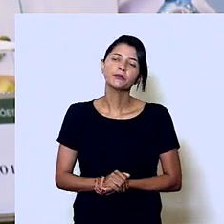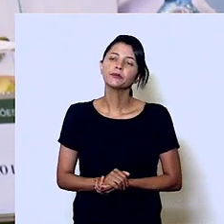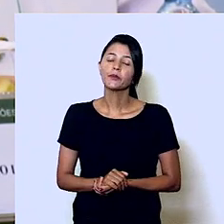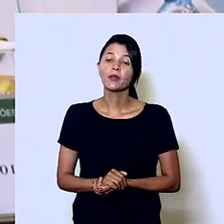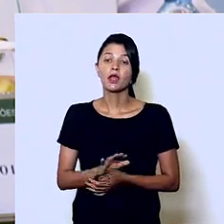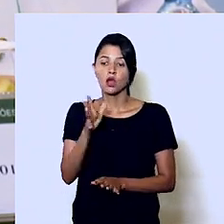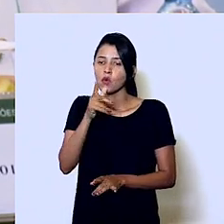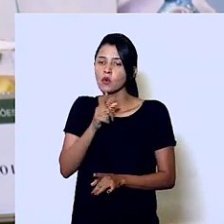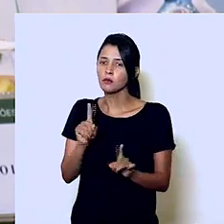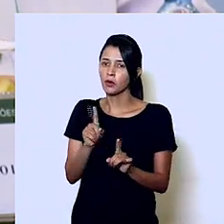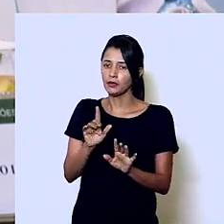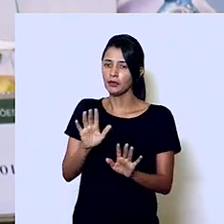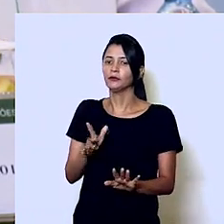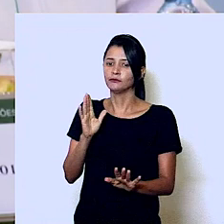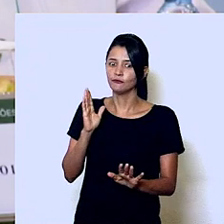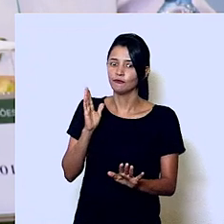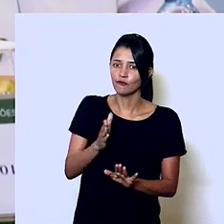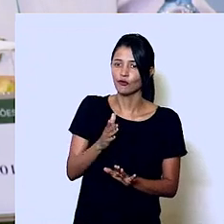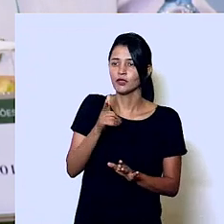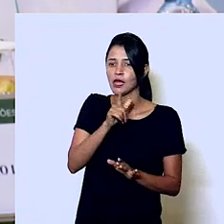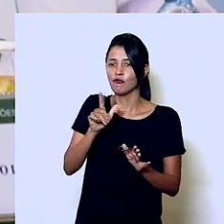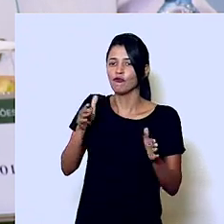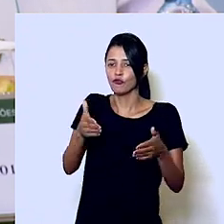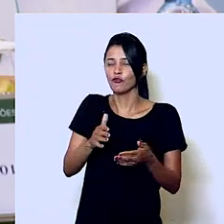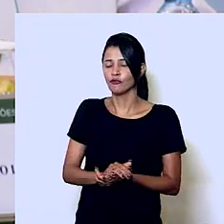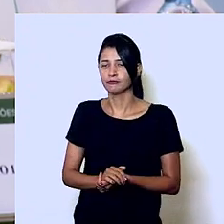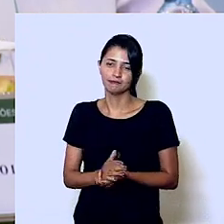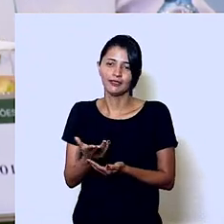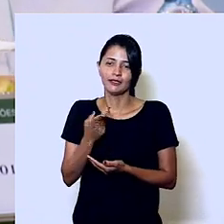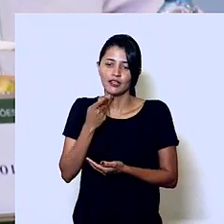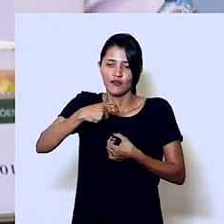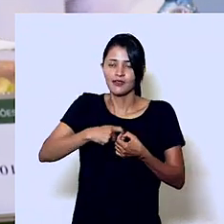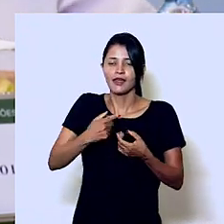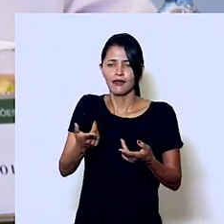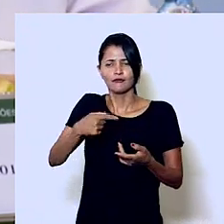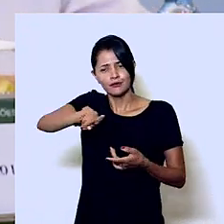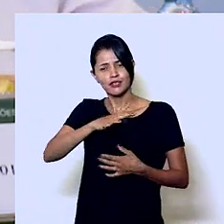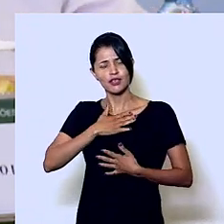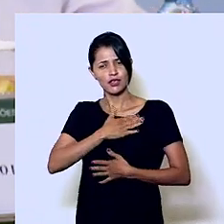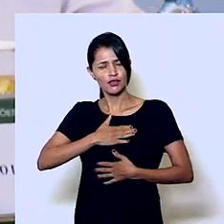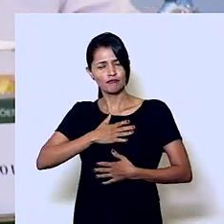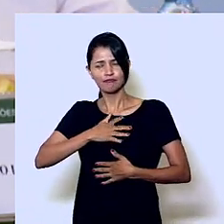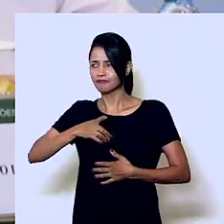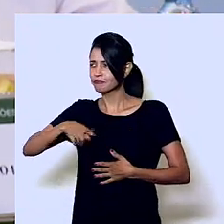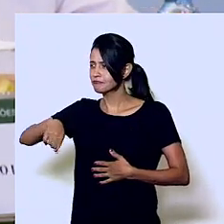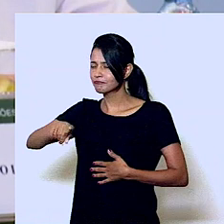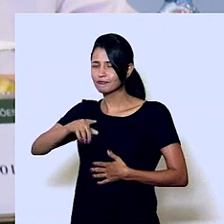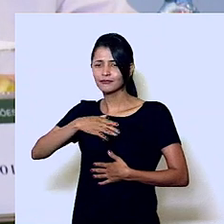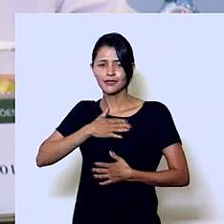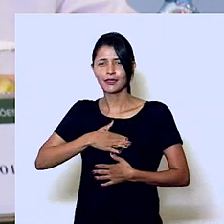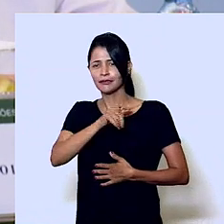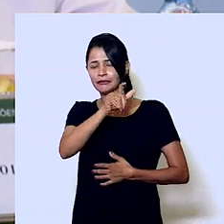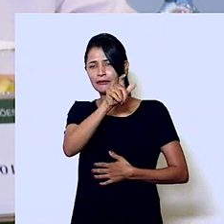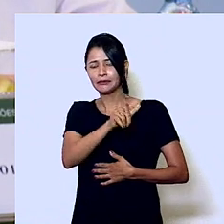falar dessa... Eu estava falando, já que todos gostam dele, né, é impressionante, até hoje, se fizer um levantamento sobre,